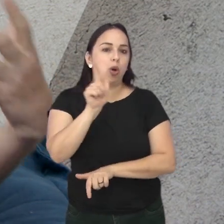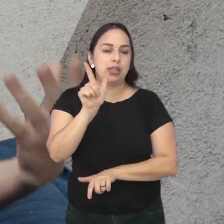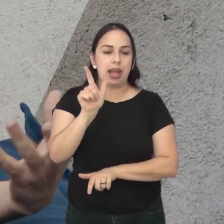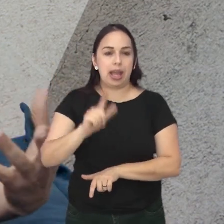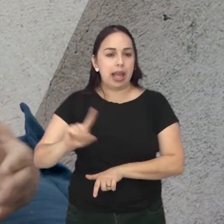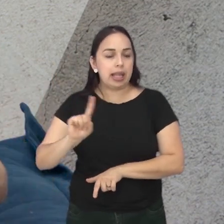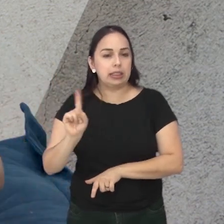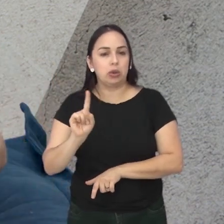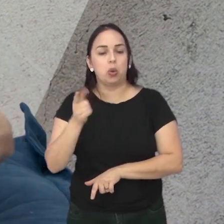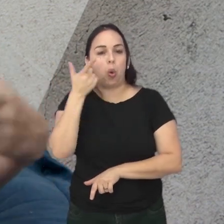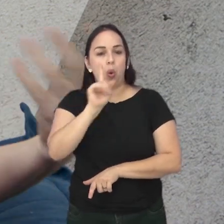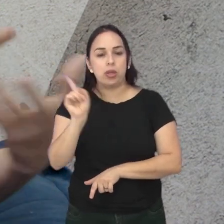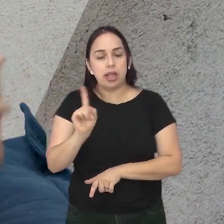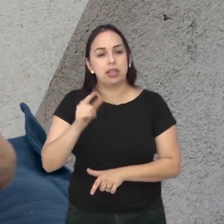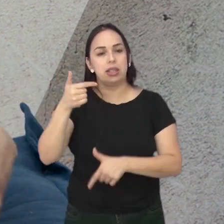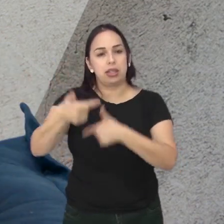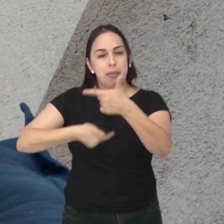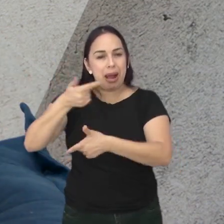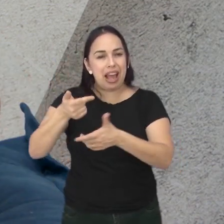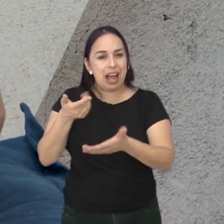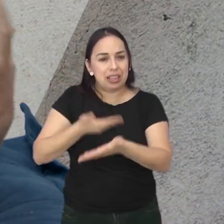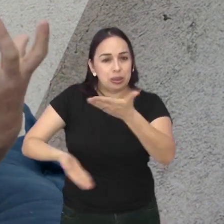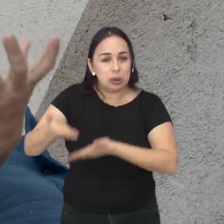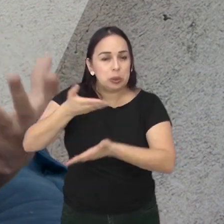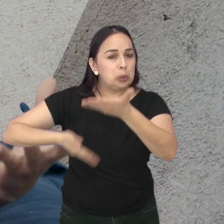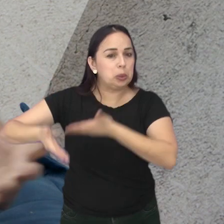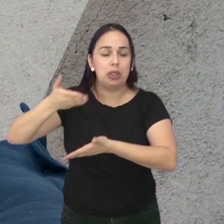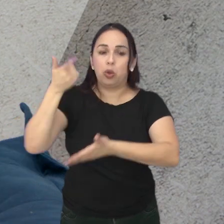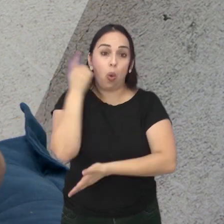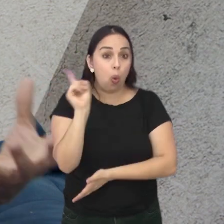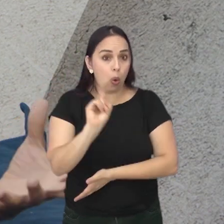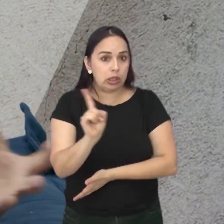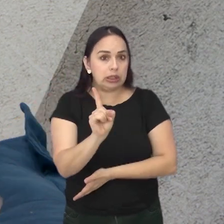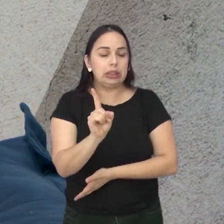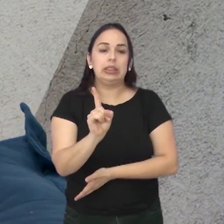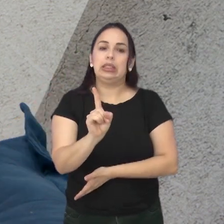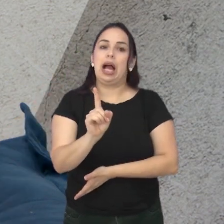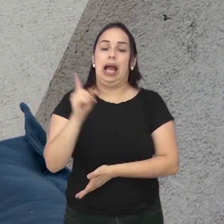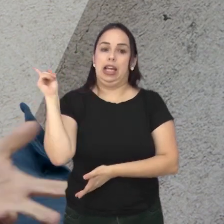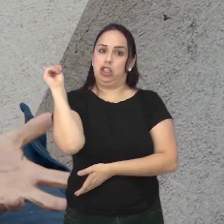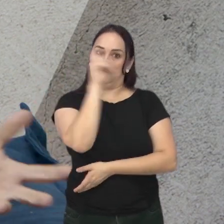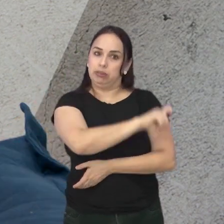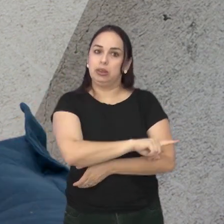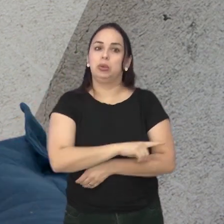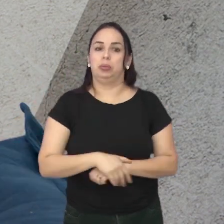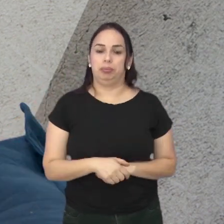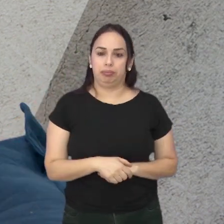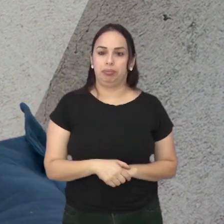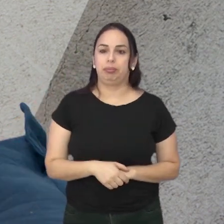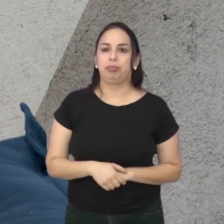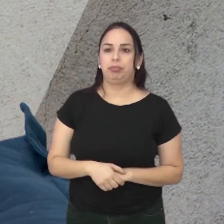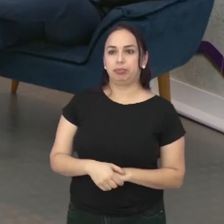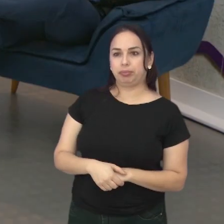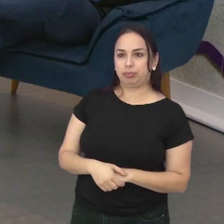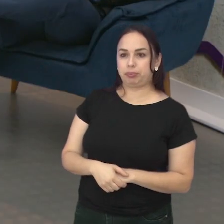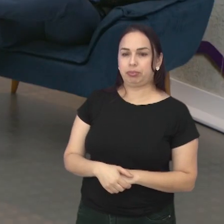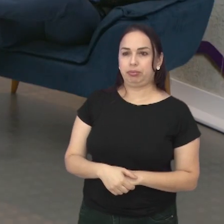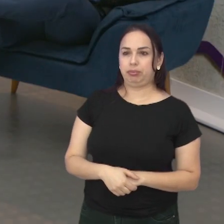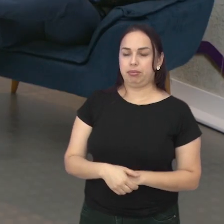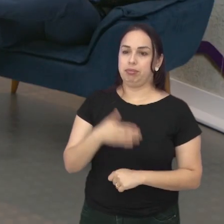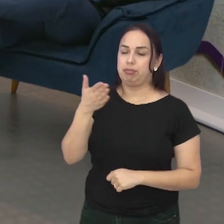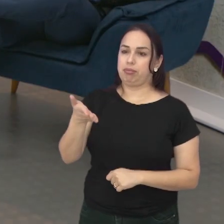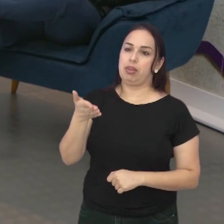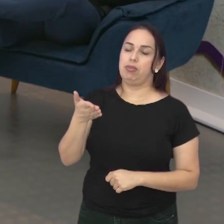o coletivo, com as pessoas, com esse relacionamento interpessoal, aí realmente fica complicado.